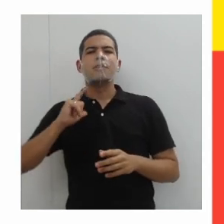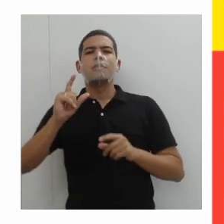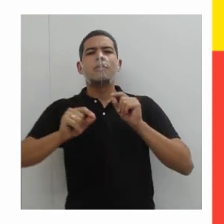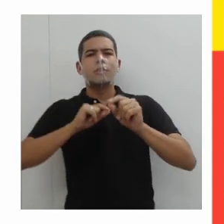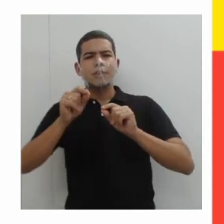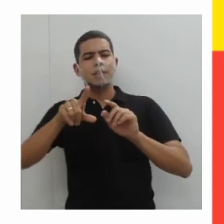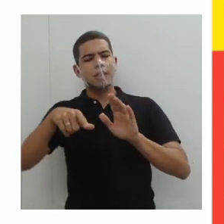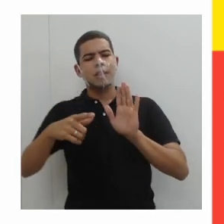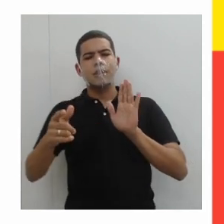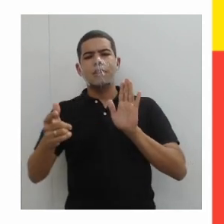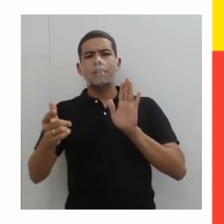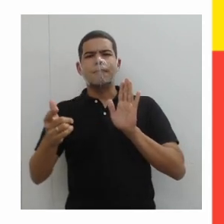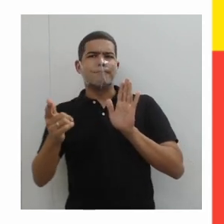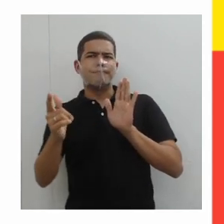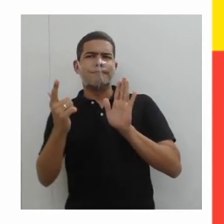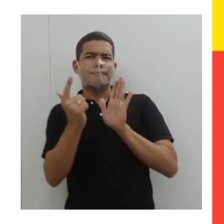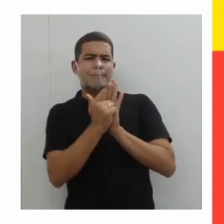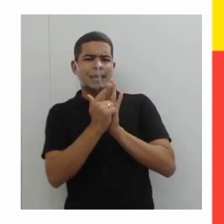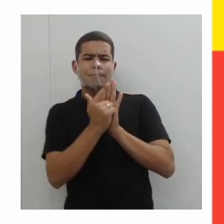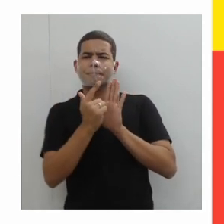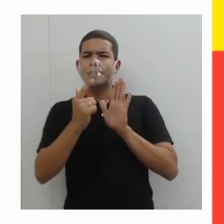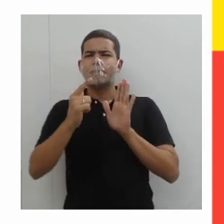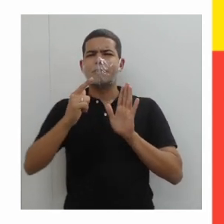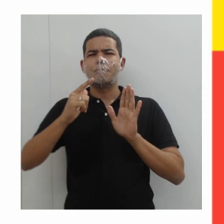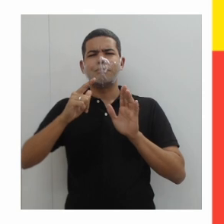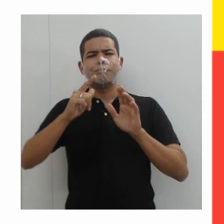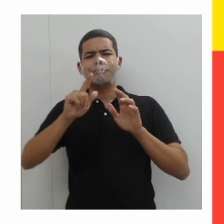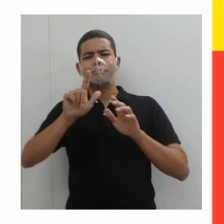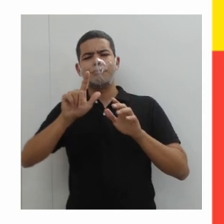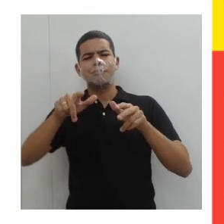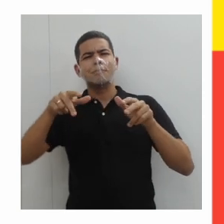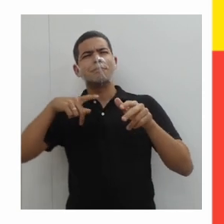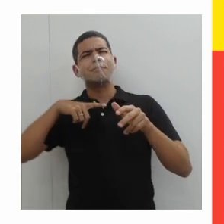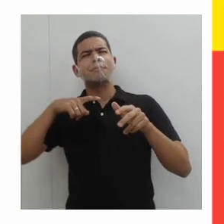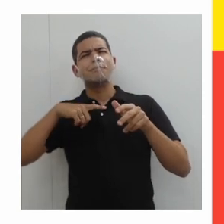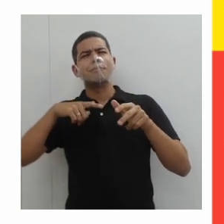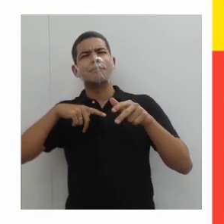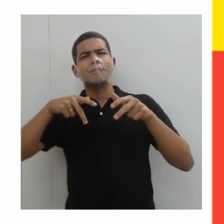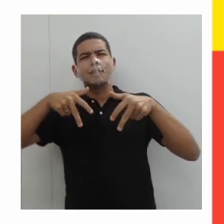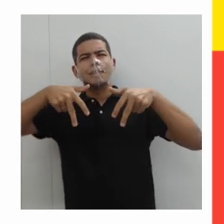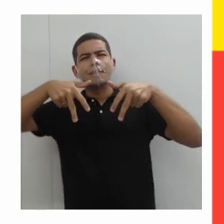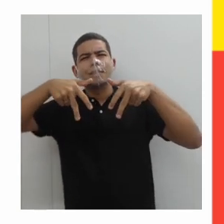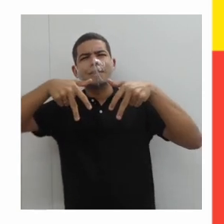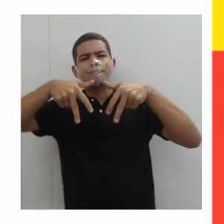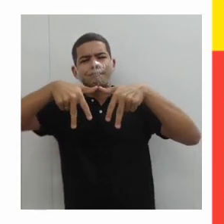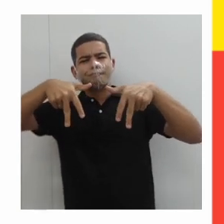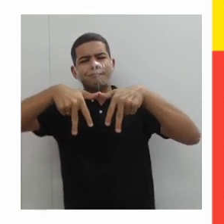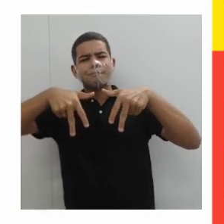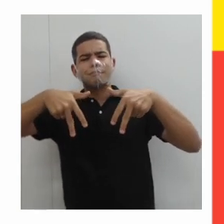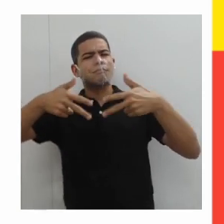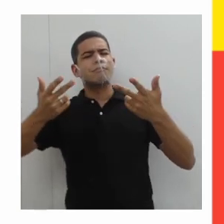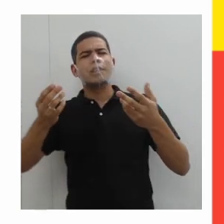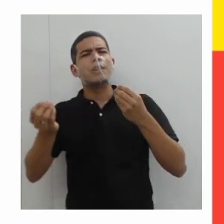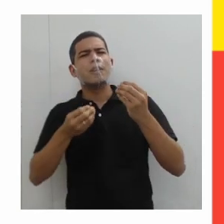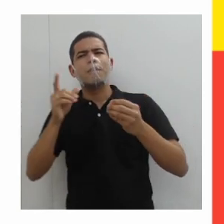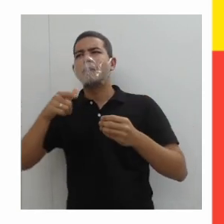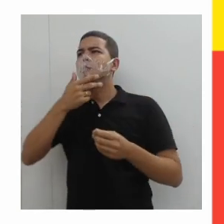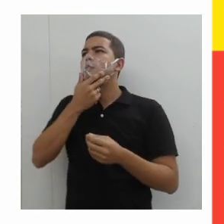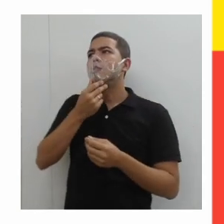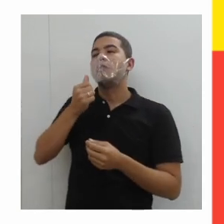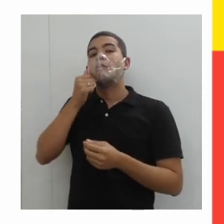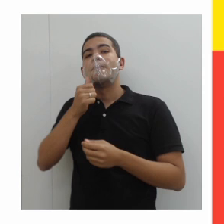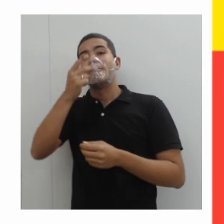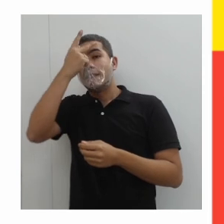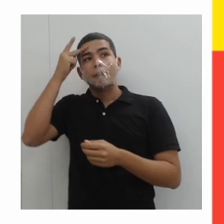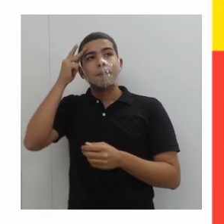é o papel de gênero. Papel de gênero é o padrão de comportamento, masculino ou feminino. É como a sociedade